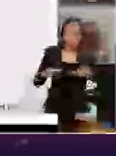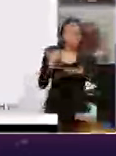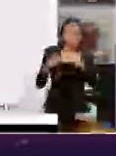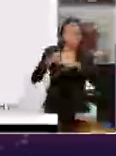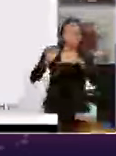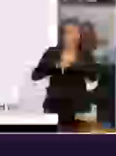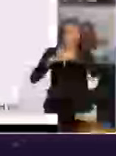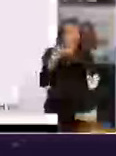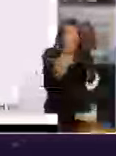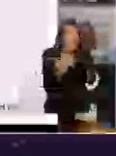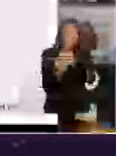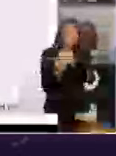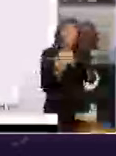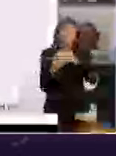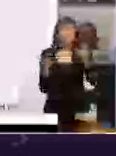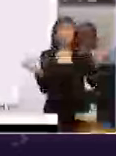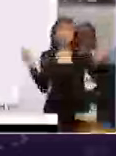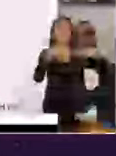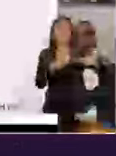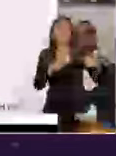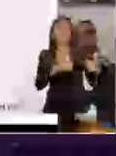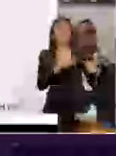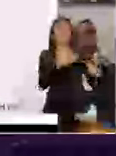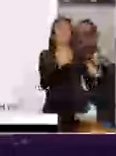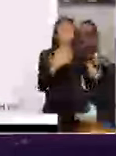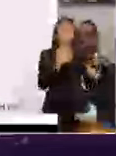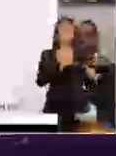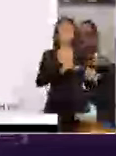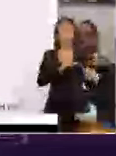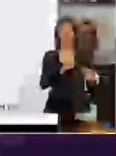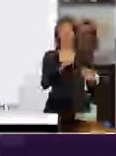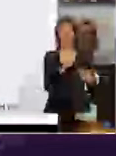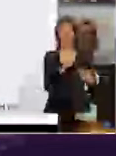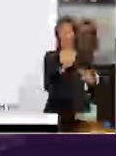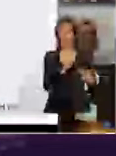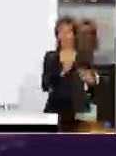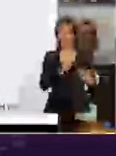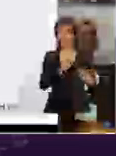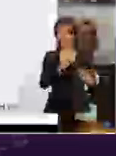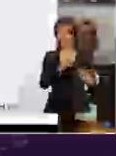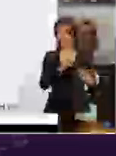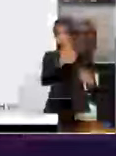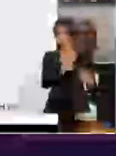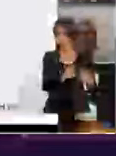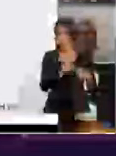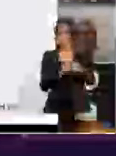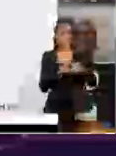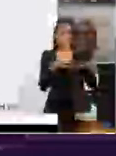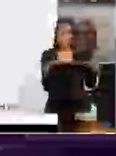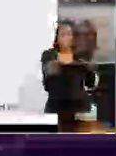por Covid em relação à letalidade. Então, esse estudo não demonstrou eficácia no grupo que mais